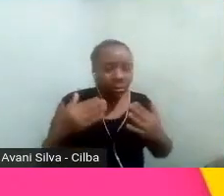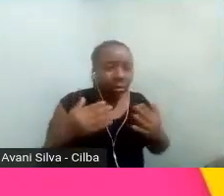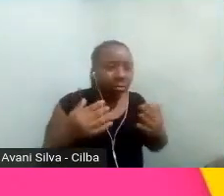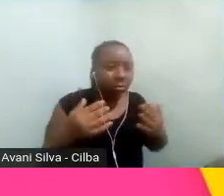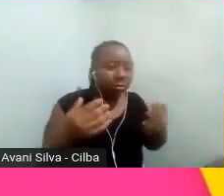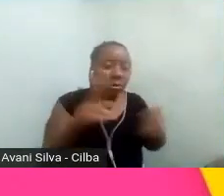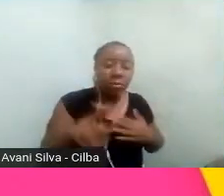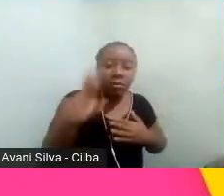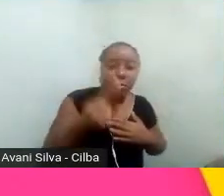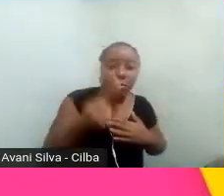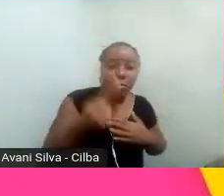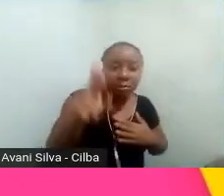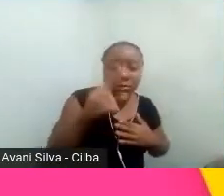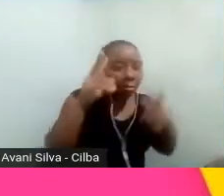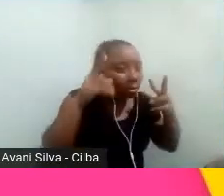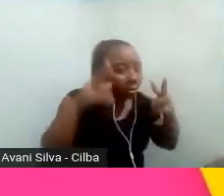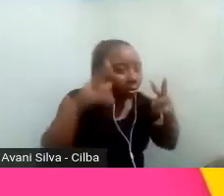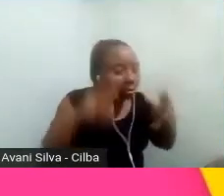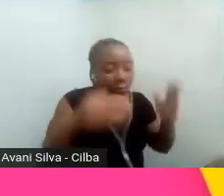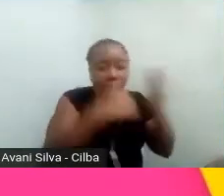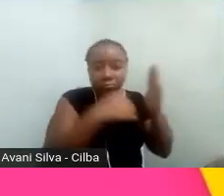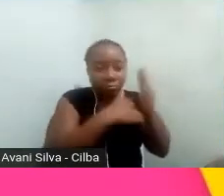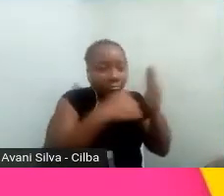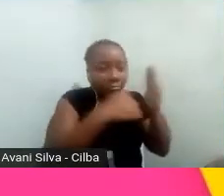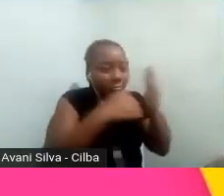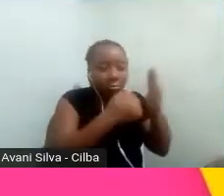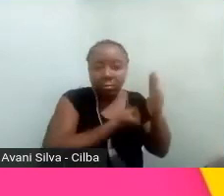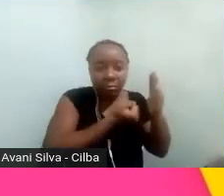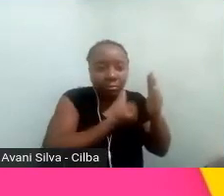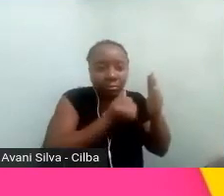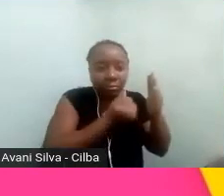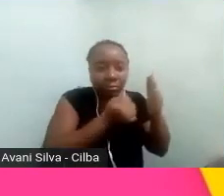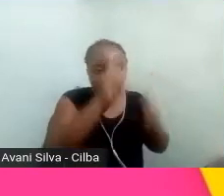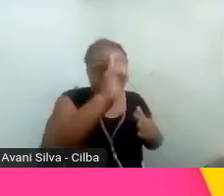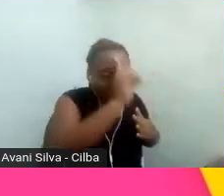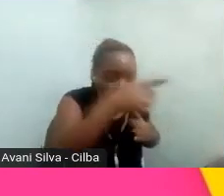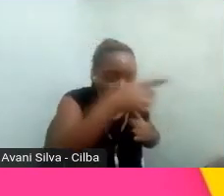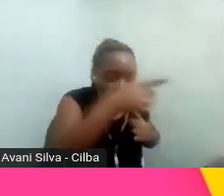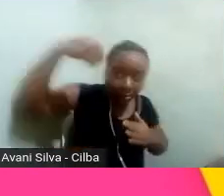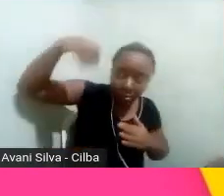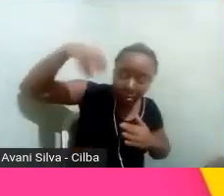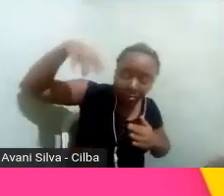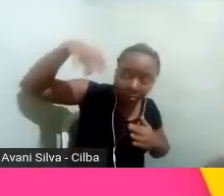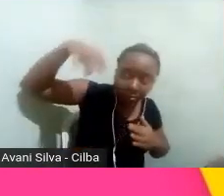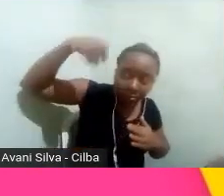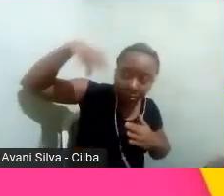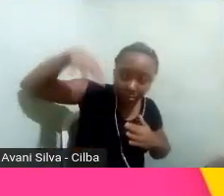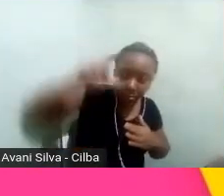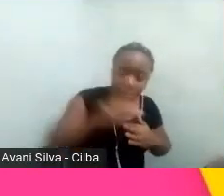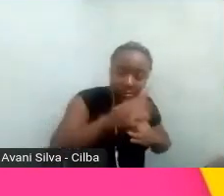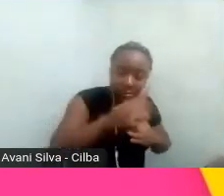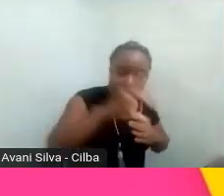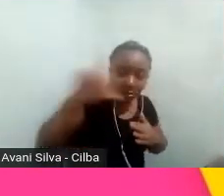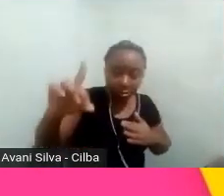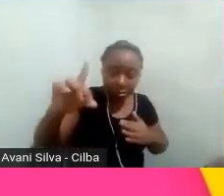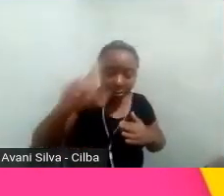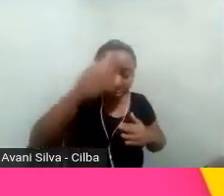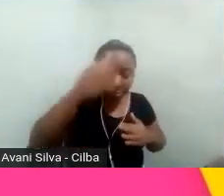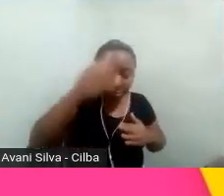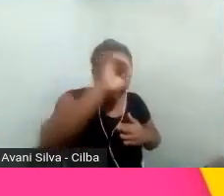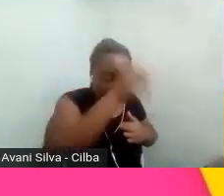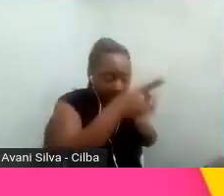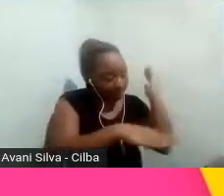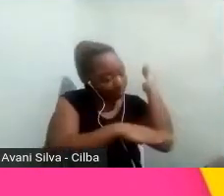usamos o mesmo código que faz com que esse LED pisque para controlar um elevador que